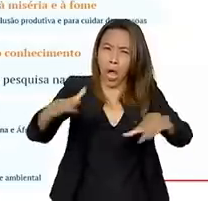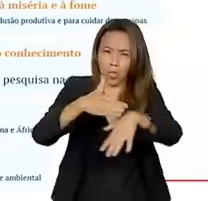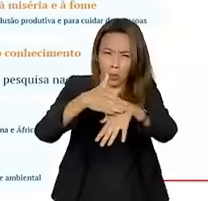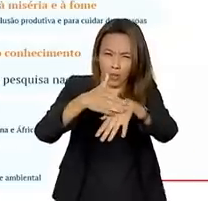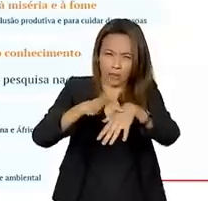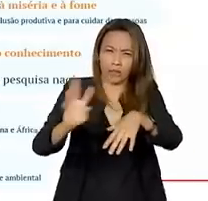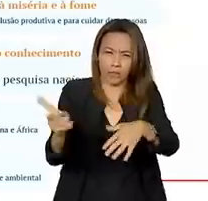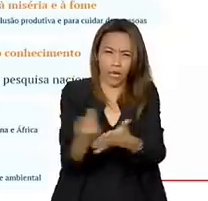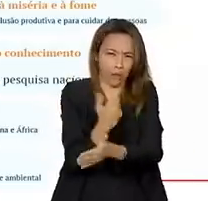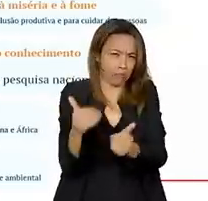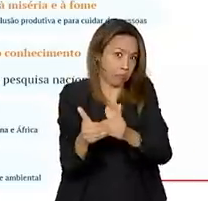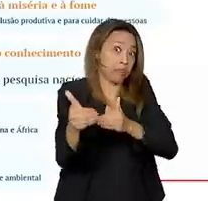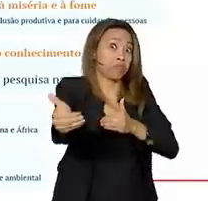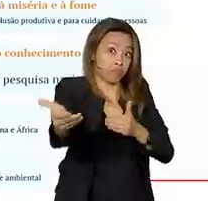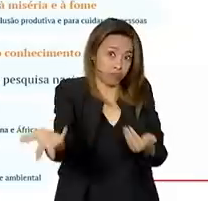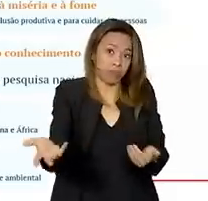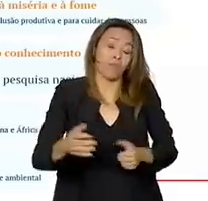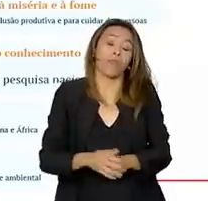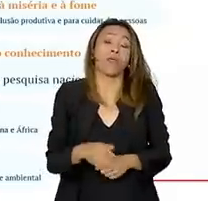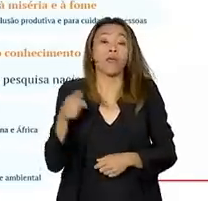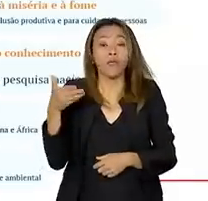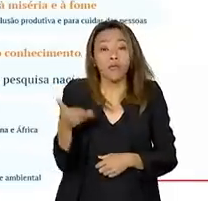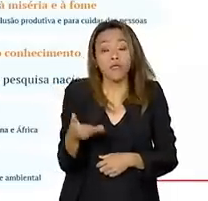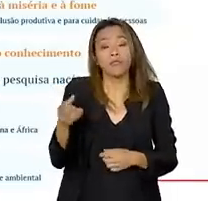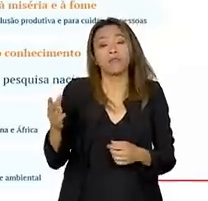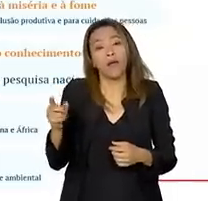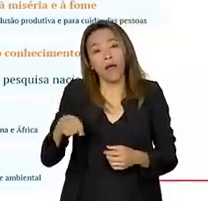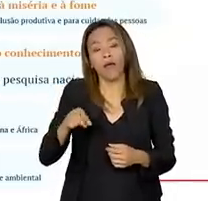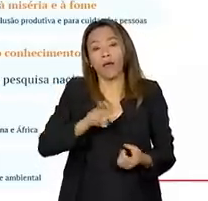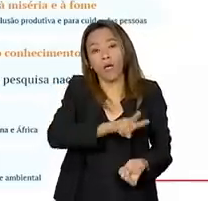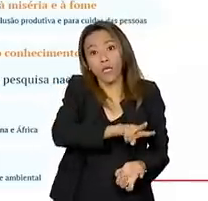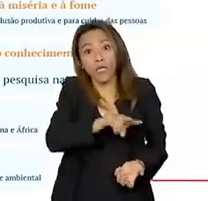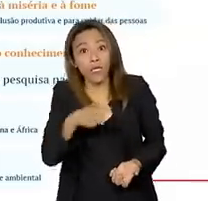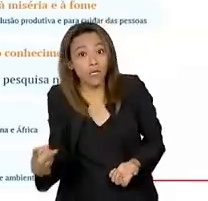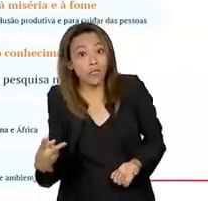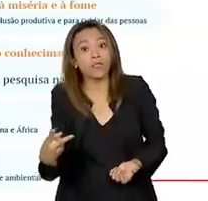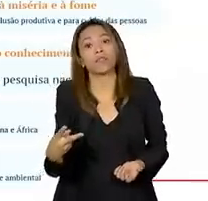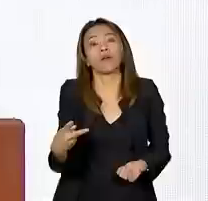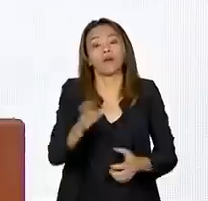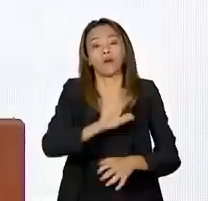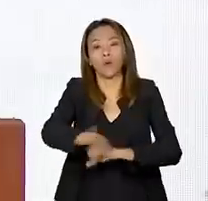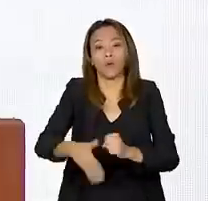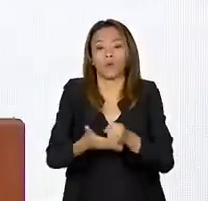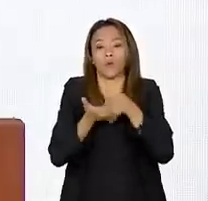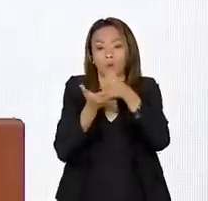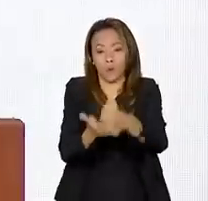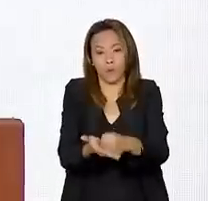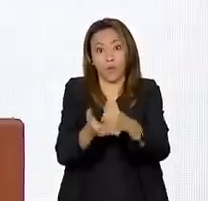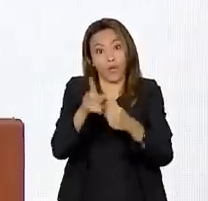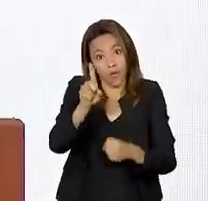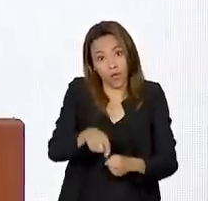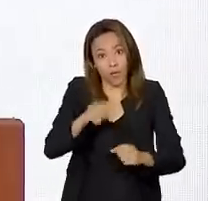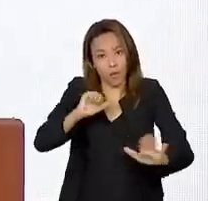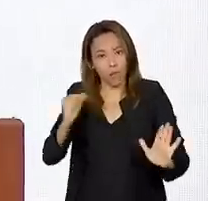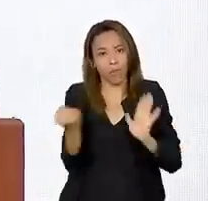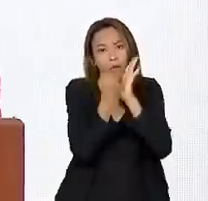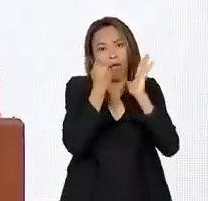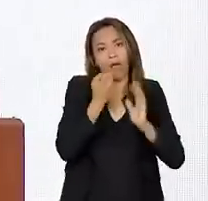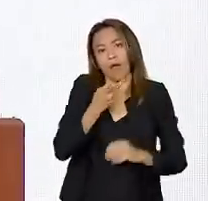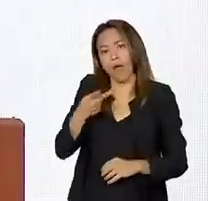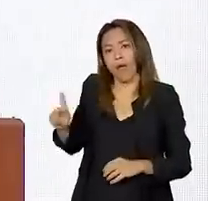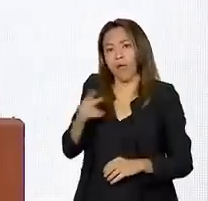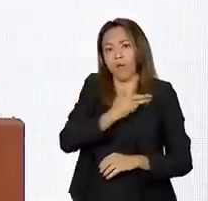faz parte também da transição sustentável, uma das grandes marcas do seu governo. A produção em